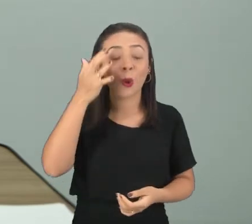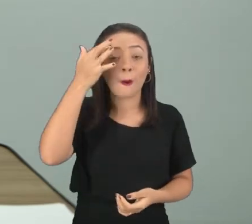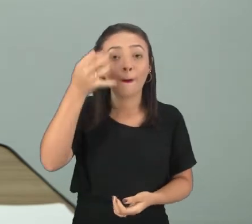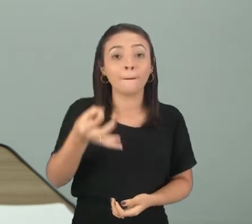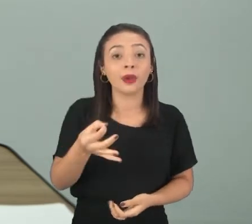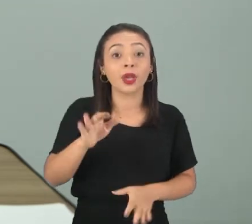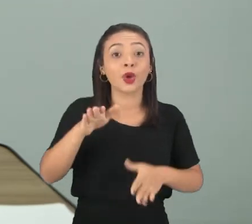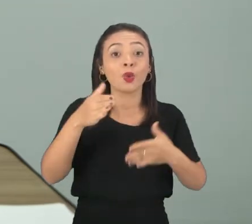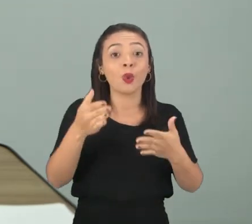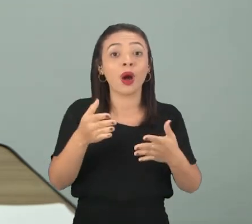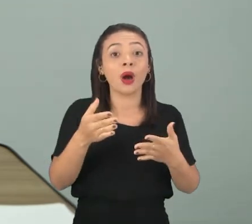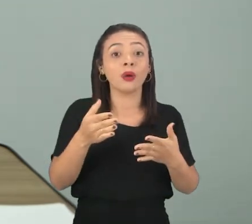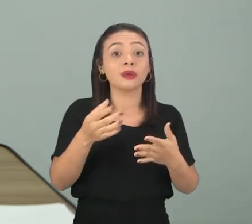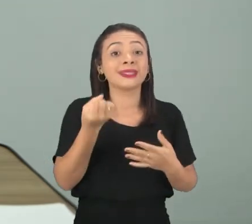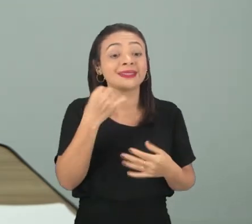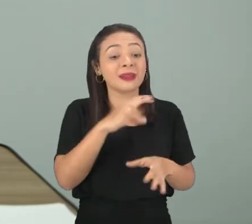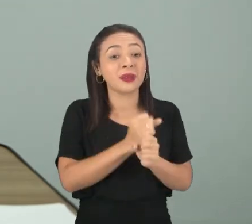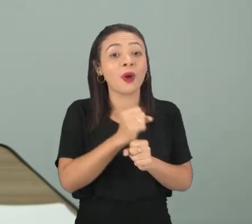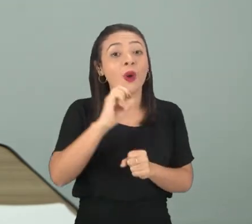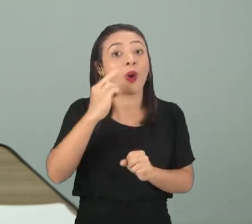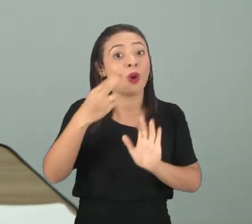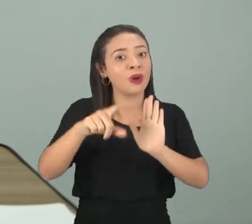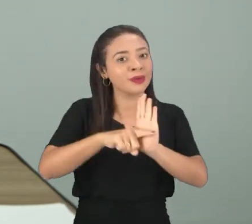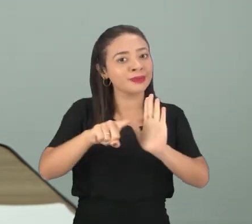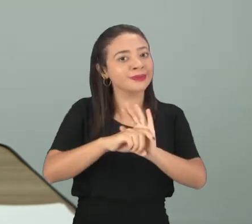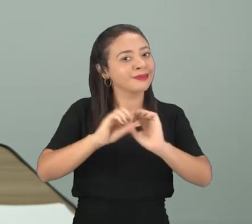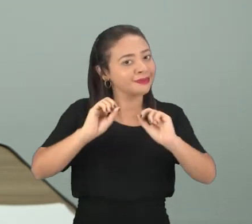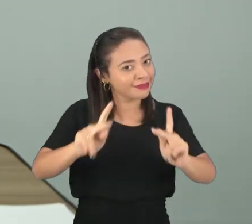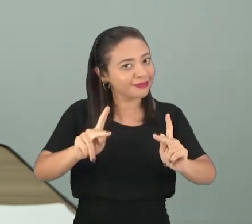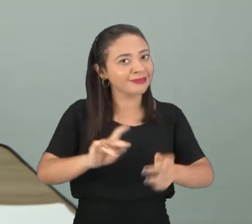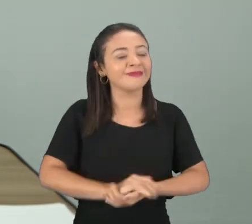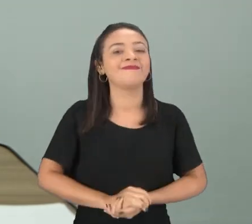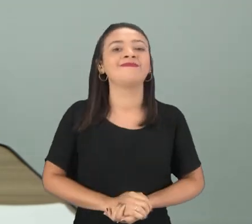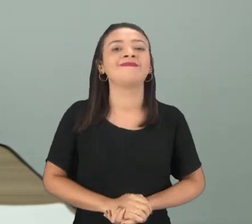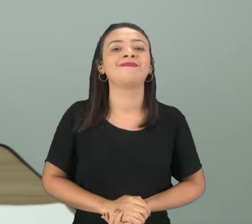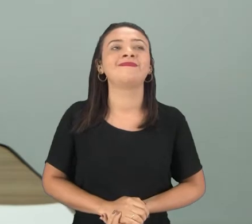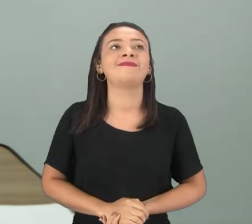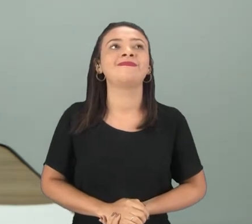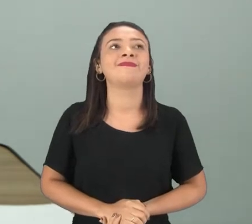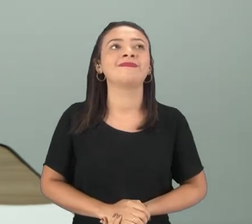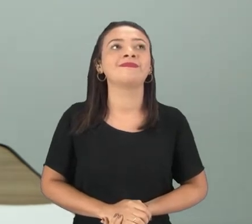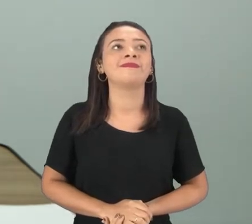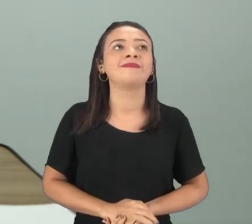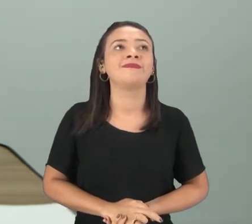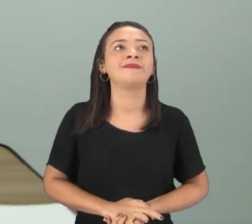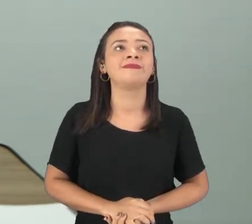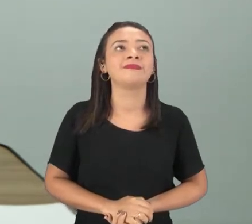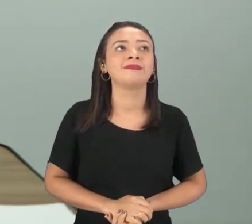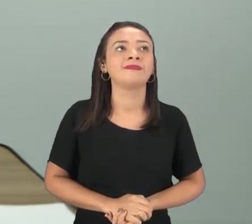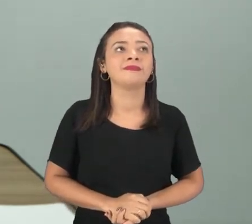bens e perceber qual operação você usar em cada situação de apresentada tá é